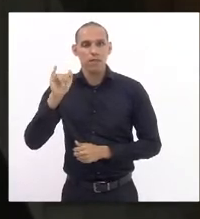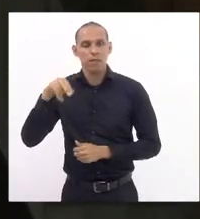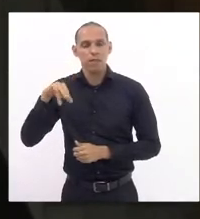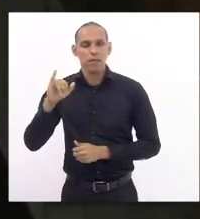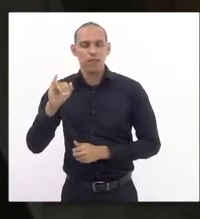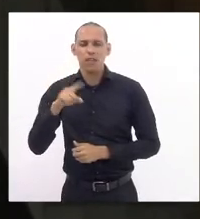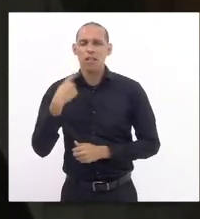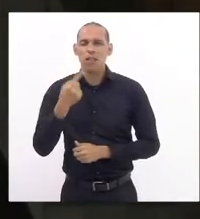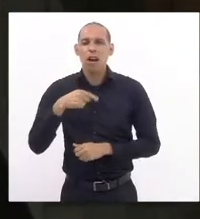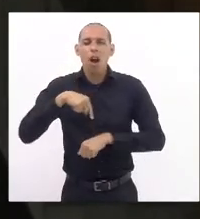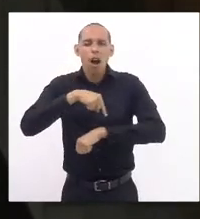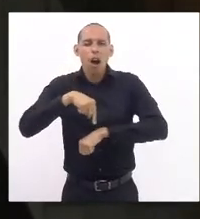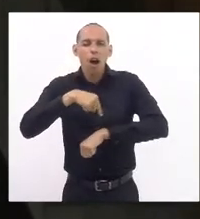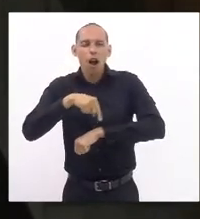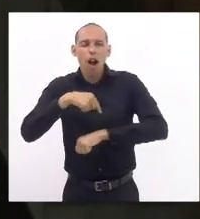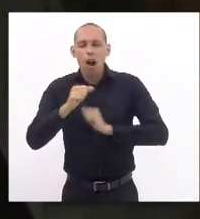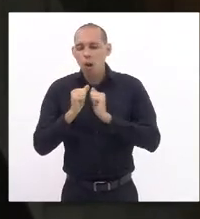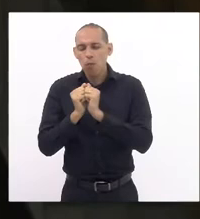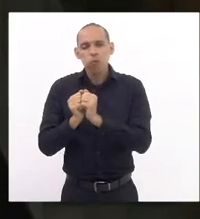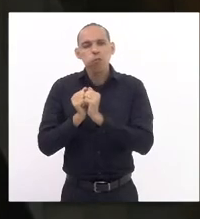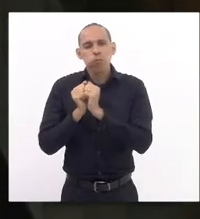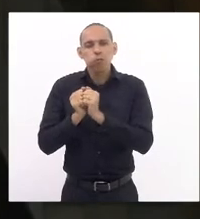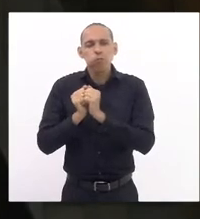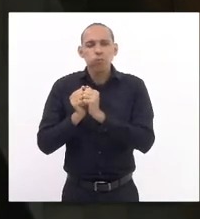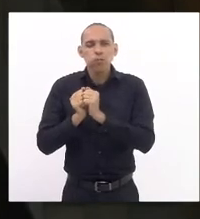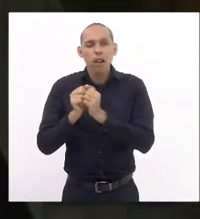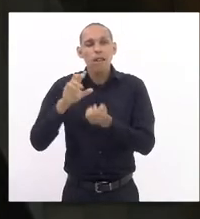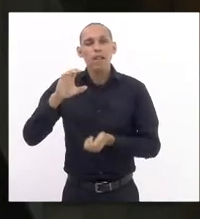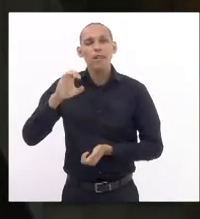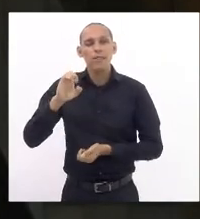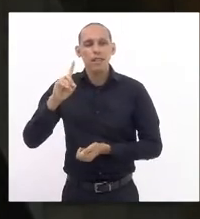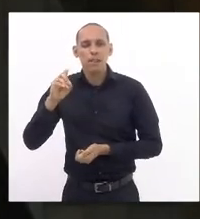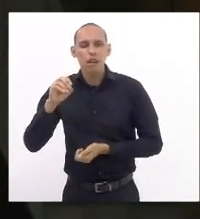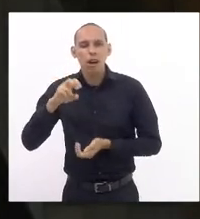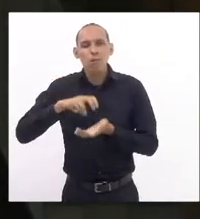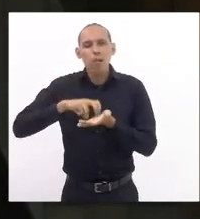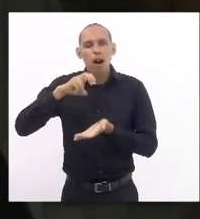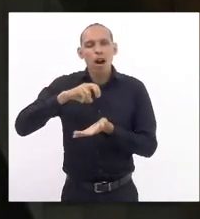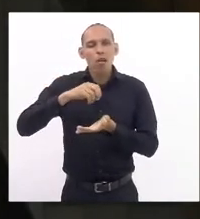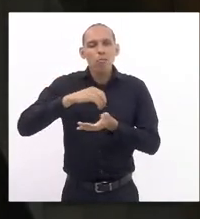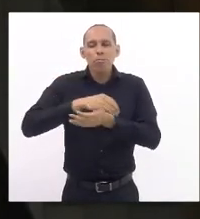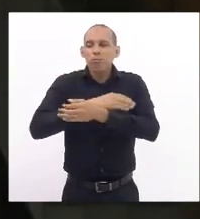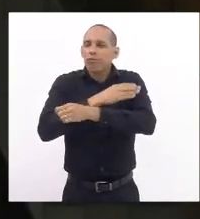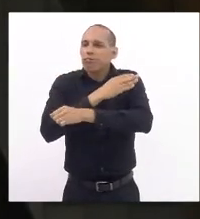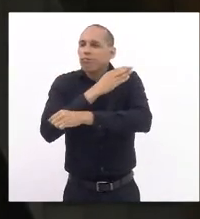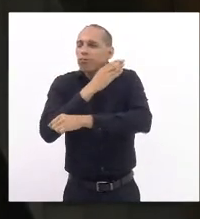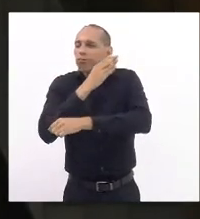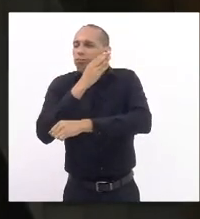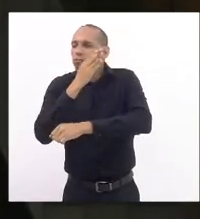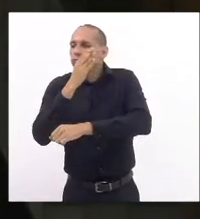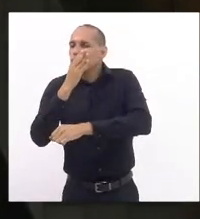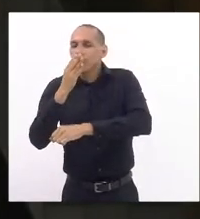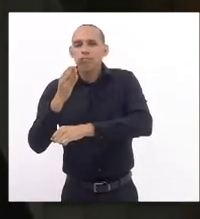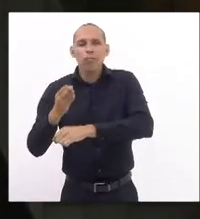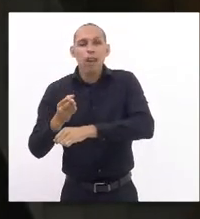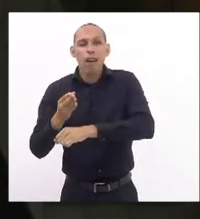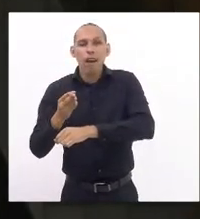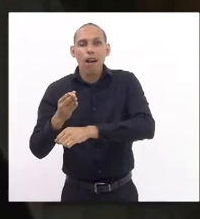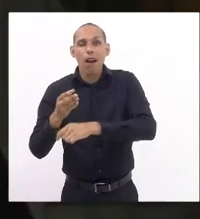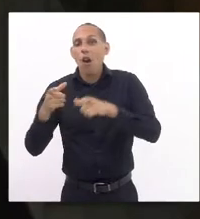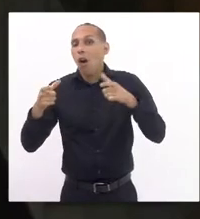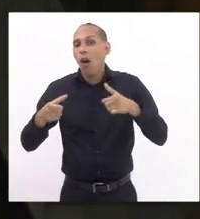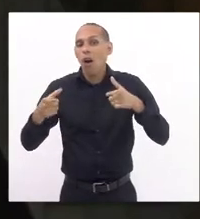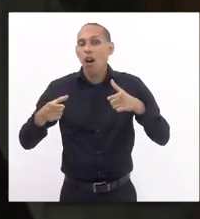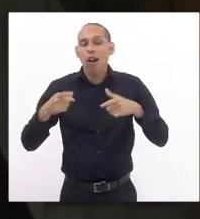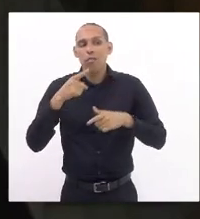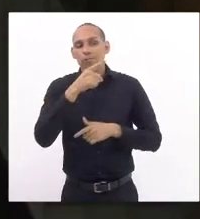várias horas do nosso dia, desde cedo, no município de Petrópolis. Todos